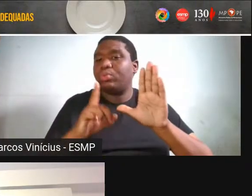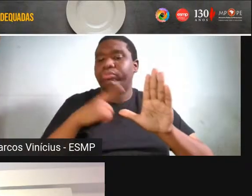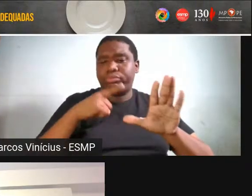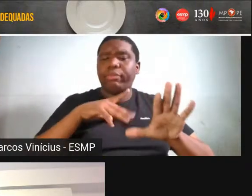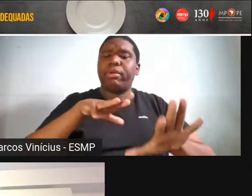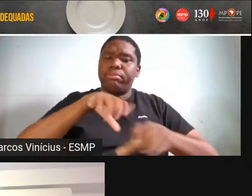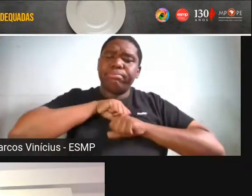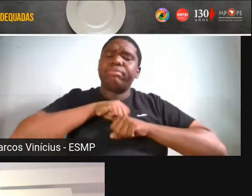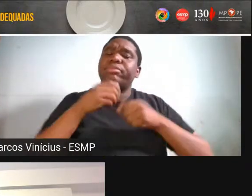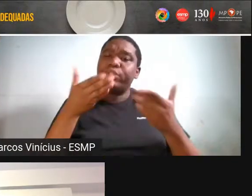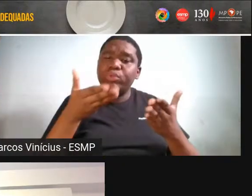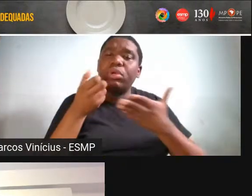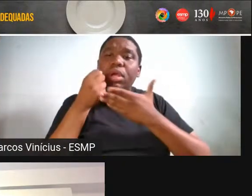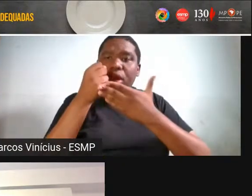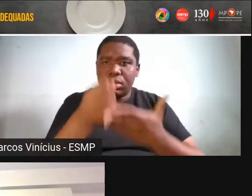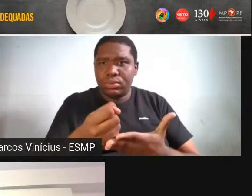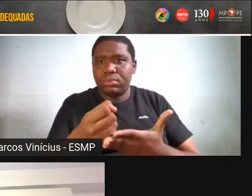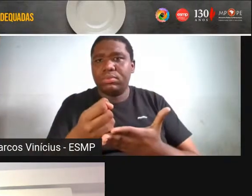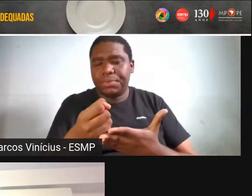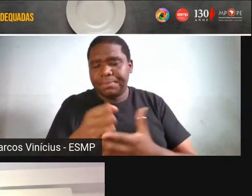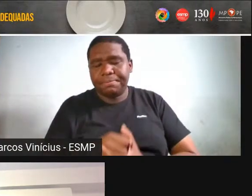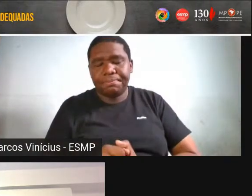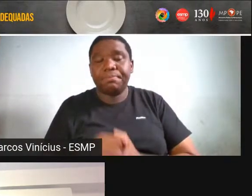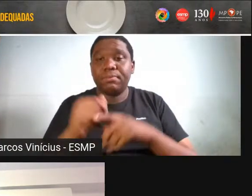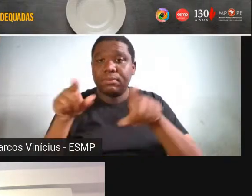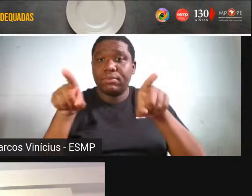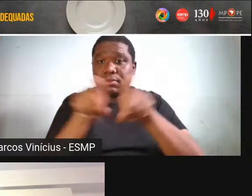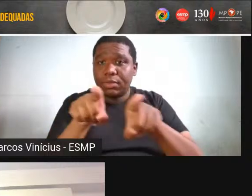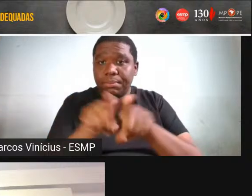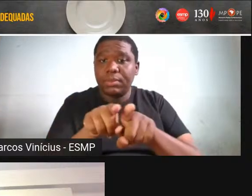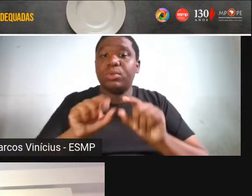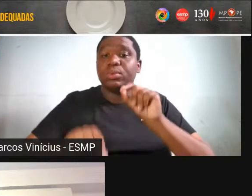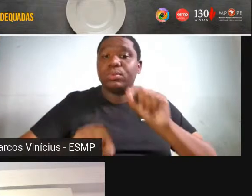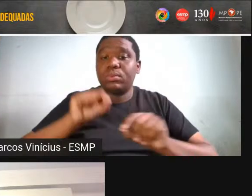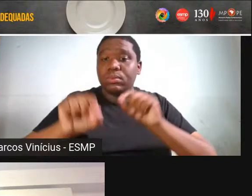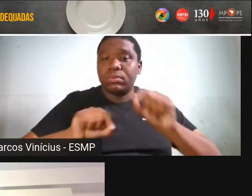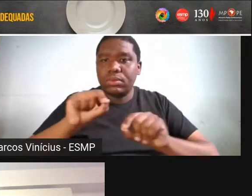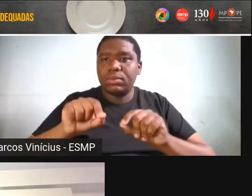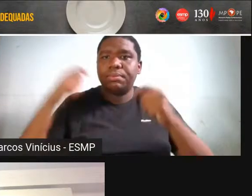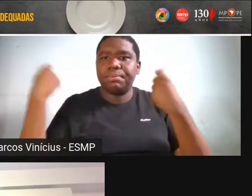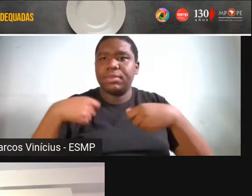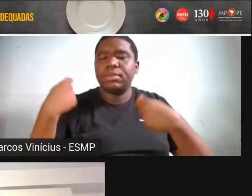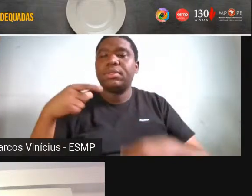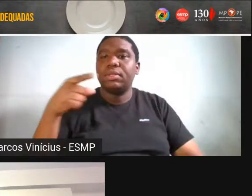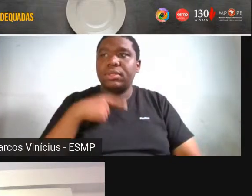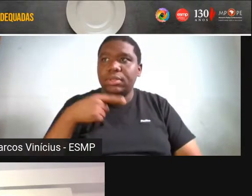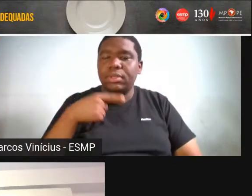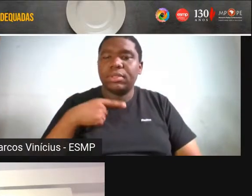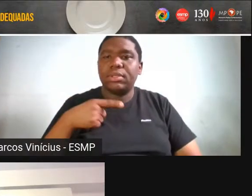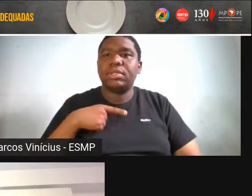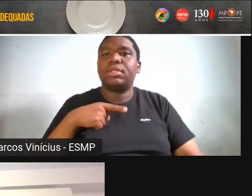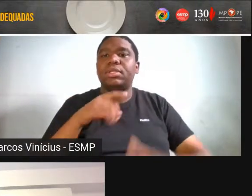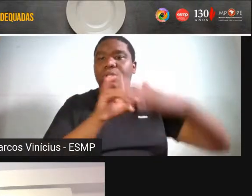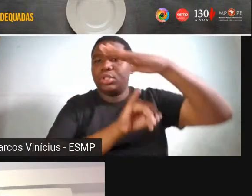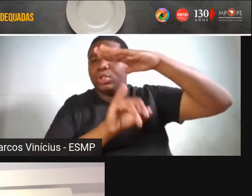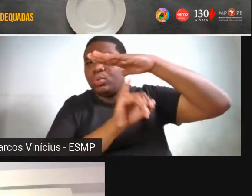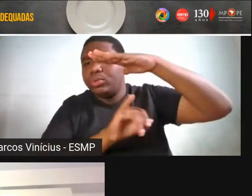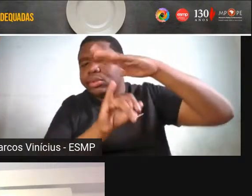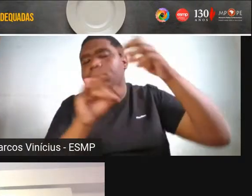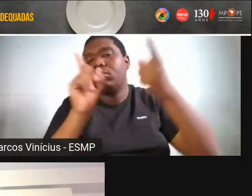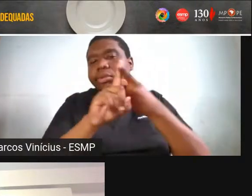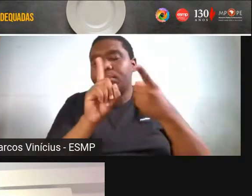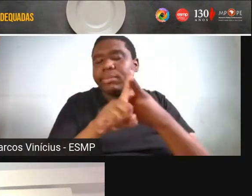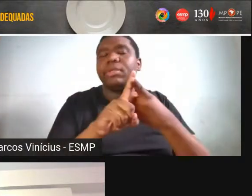prevenir retrocessos, ao mesmo tempo em que esse chamado também precisa envolver as instituições e a